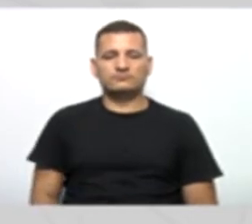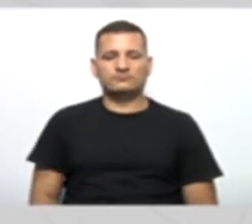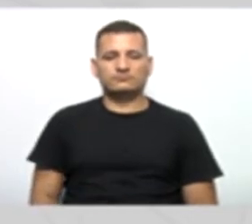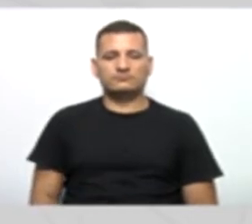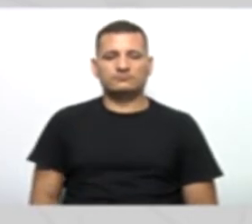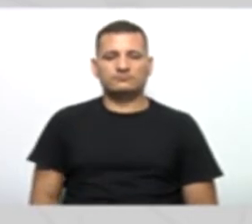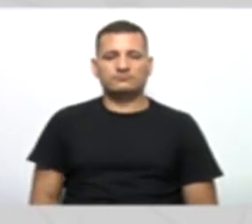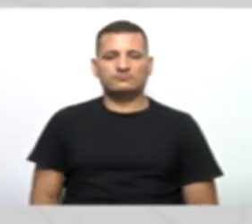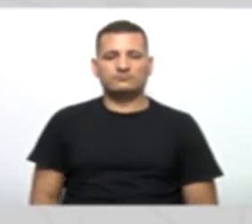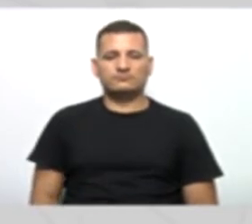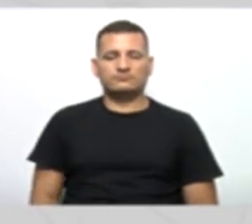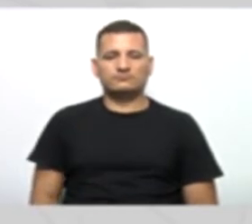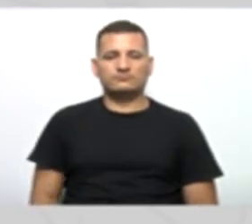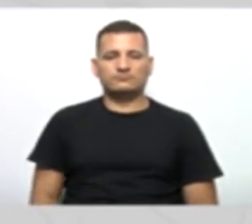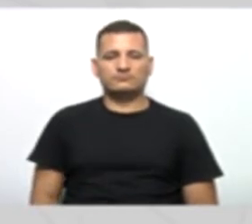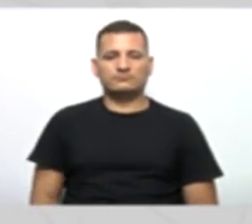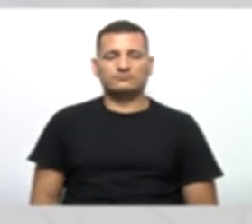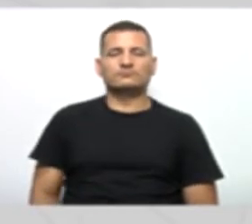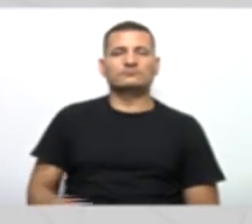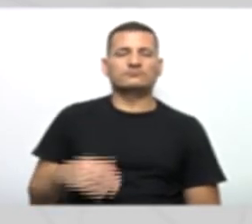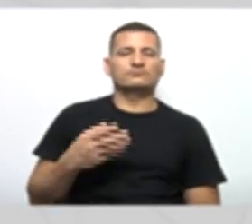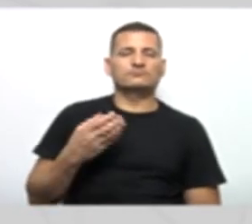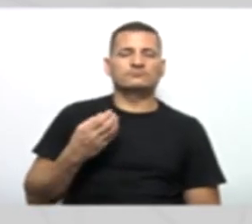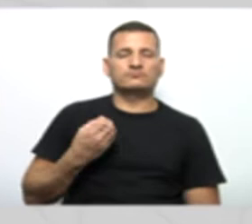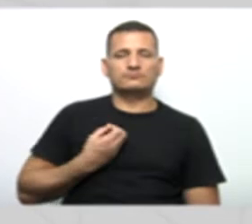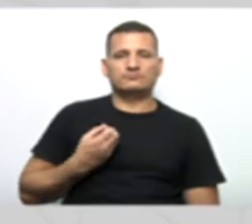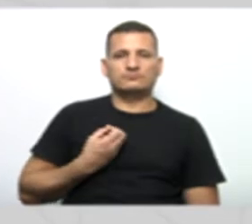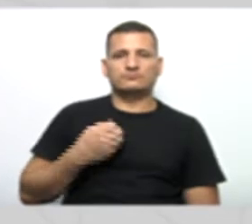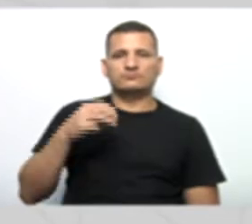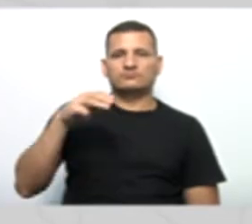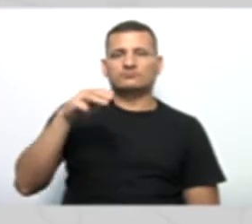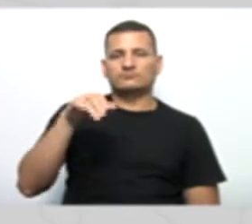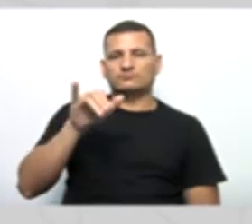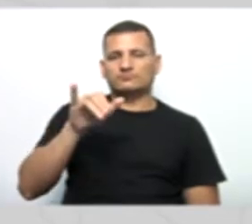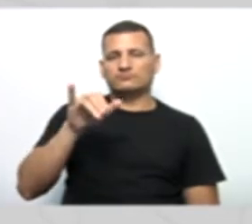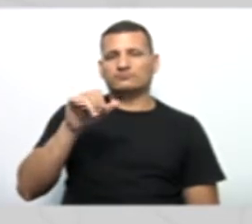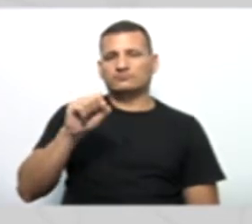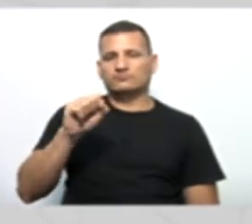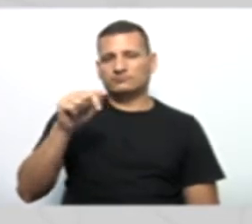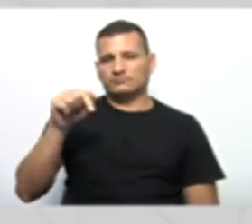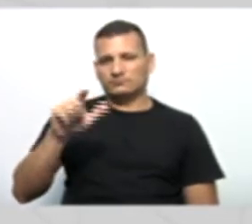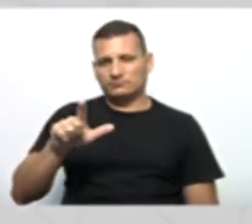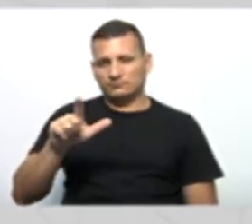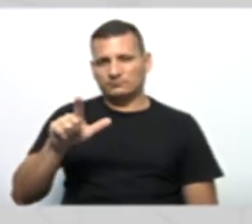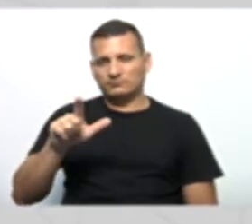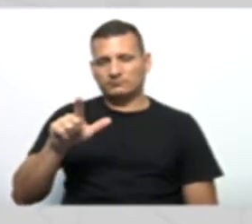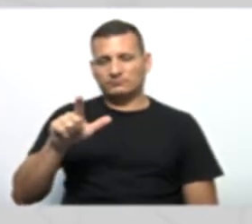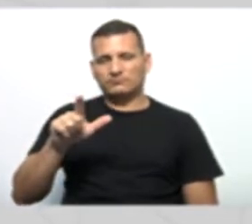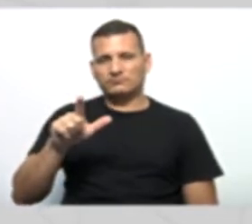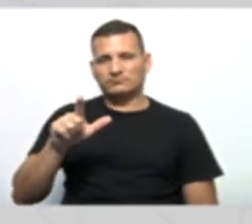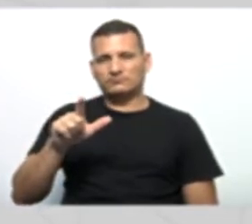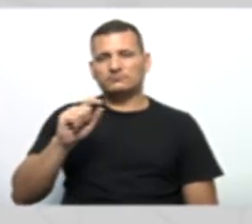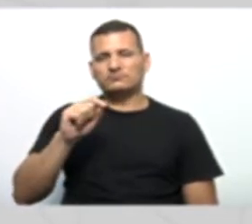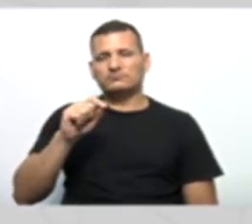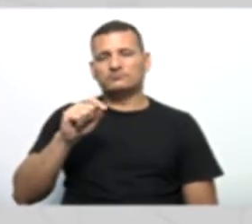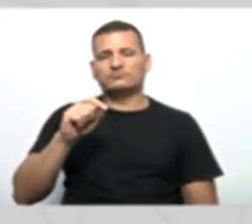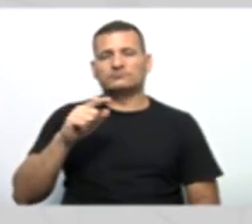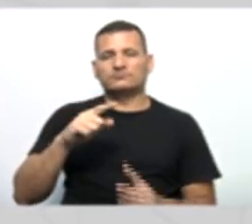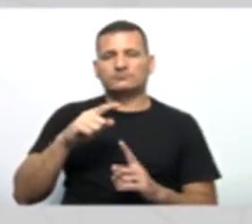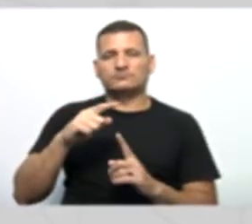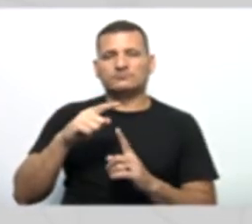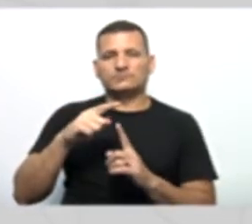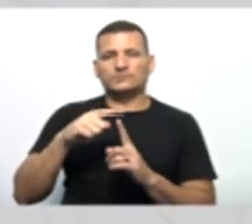ver que quando a gente for trabalhar com número no MySQL, no banco de dados, a gente vai trabalhar com o tipo integer, que é